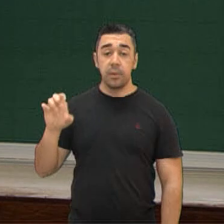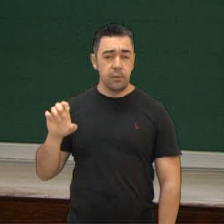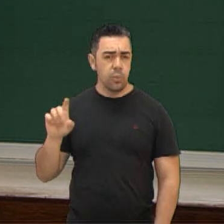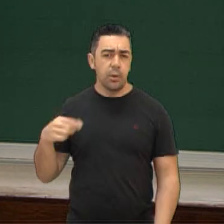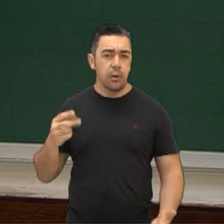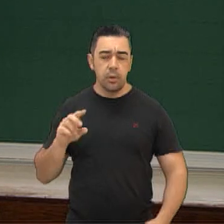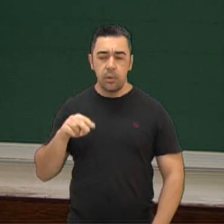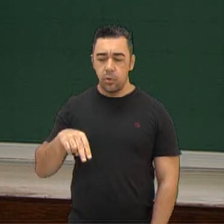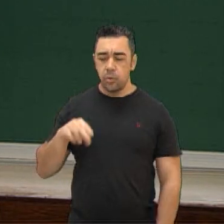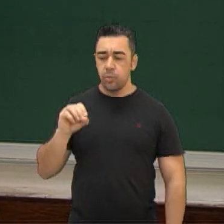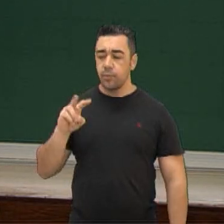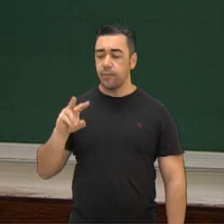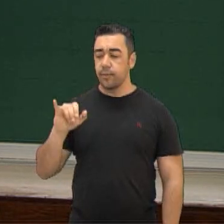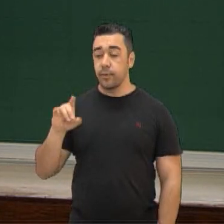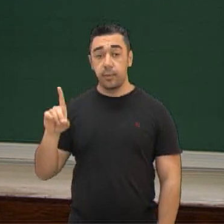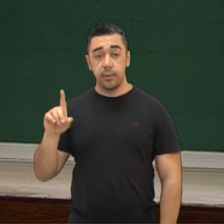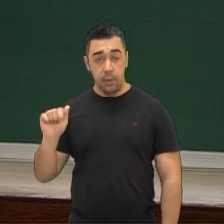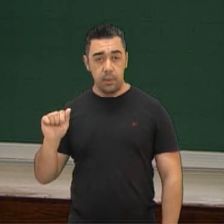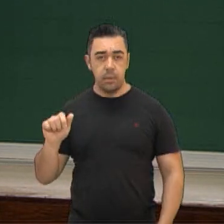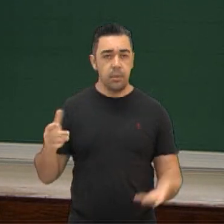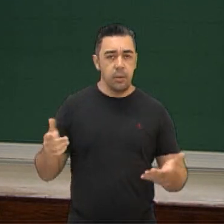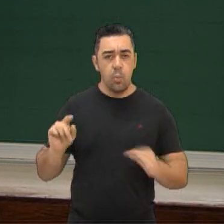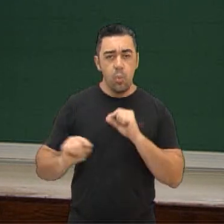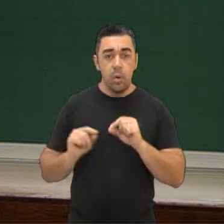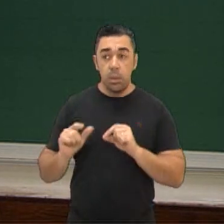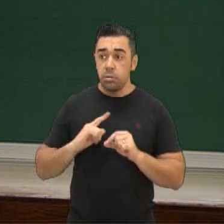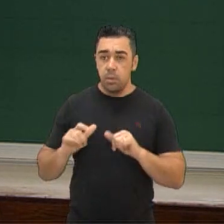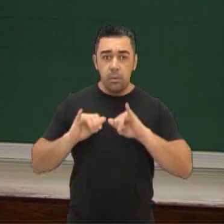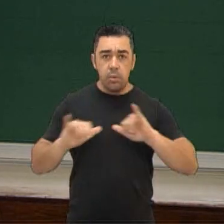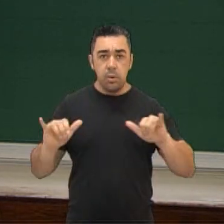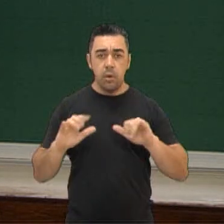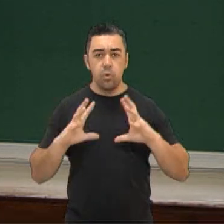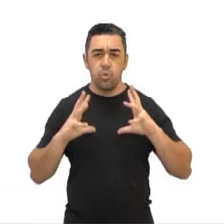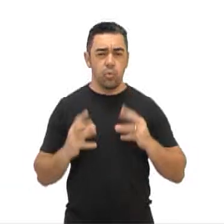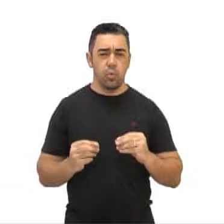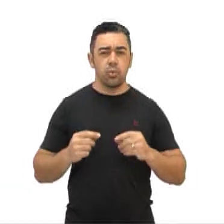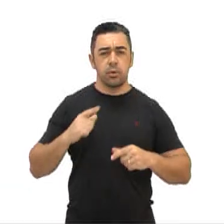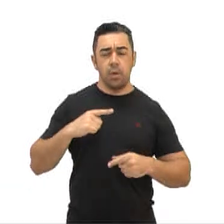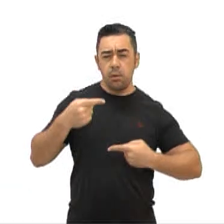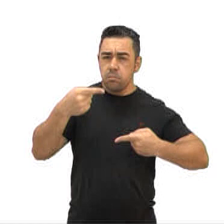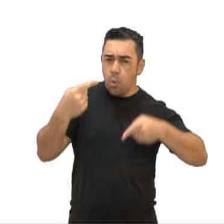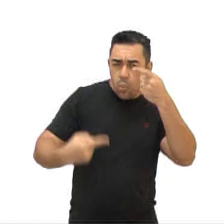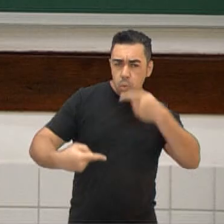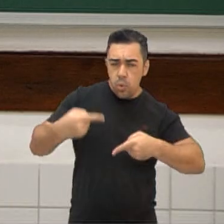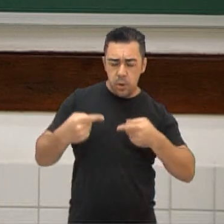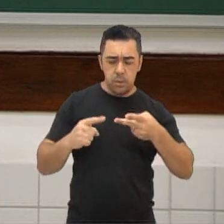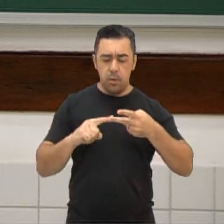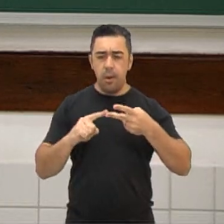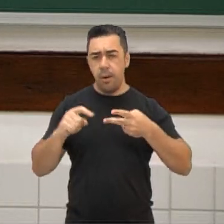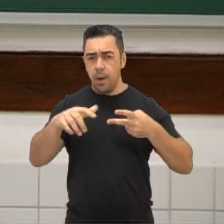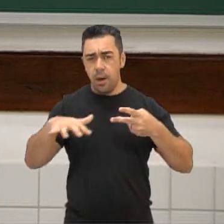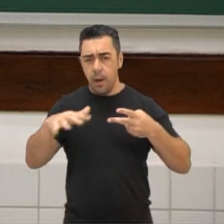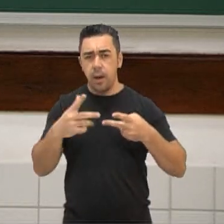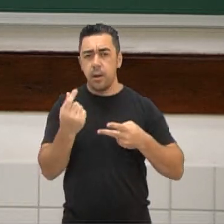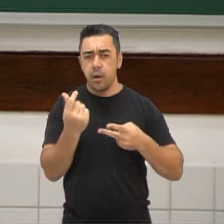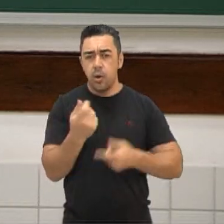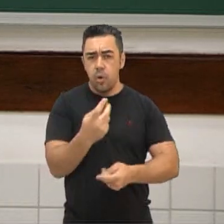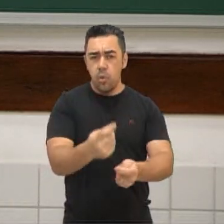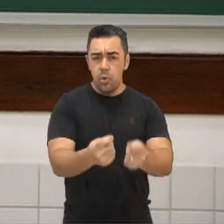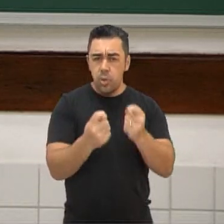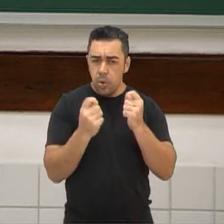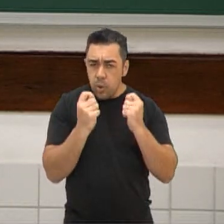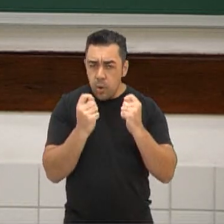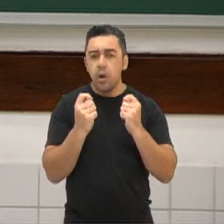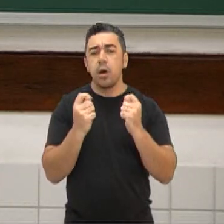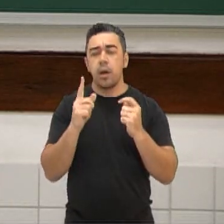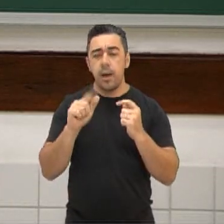um assunto sobre o qual todo mundo está comentando, no cenário político, no cenário econômico, né?